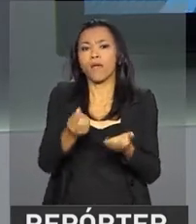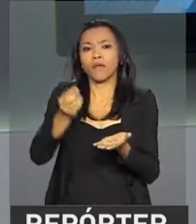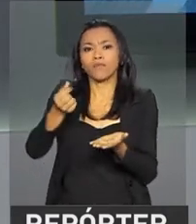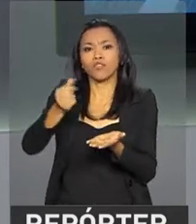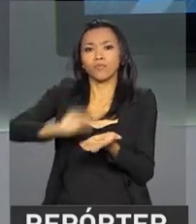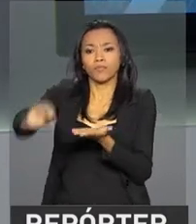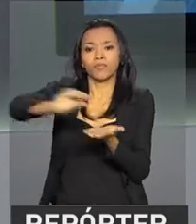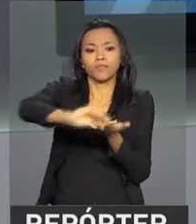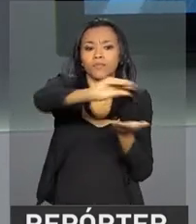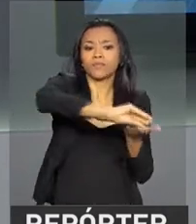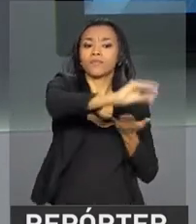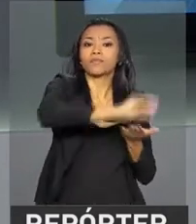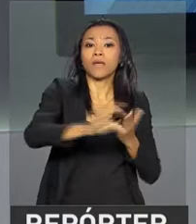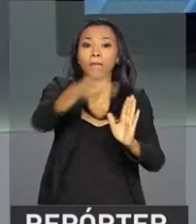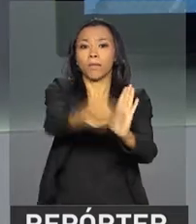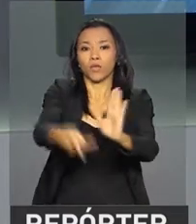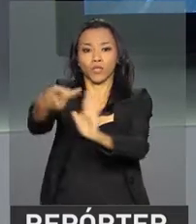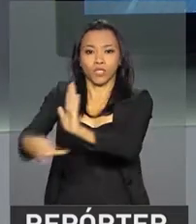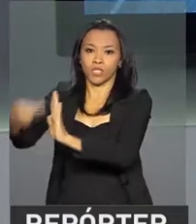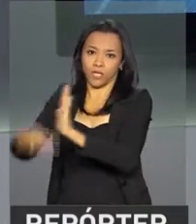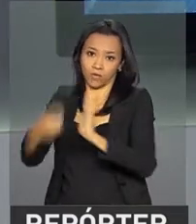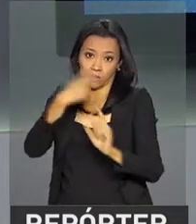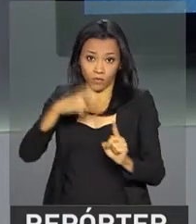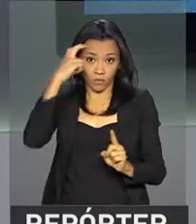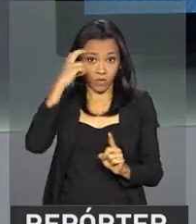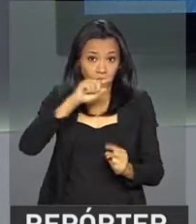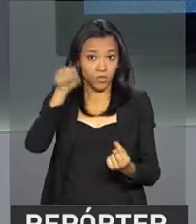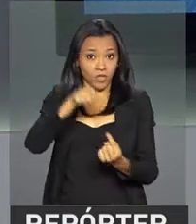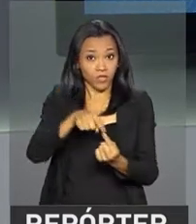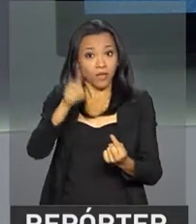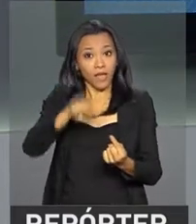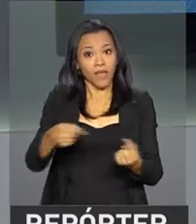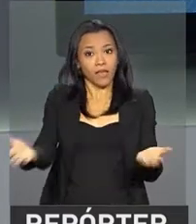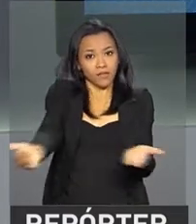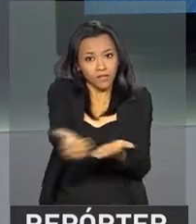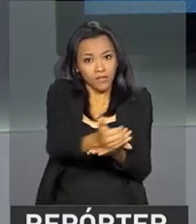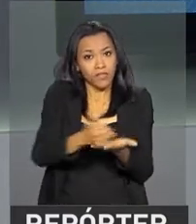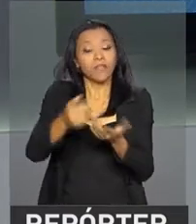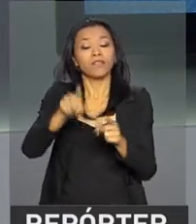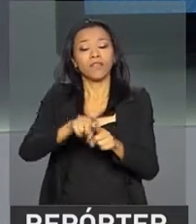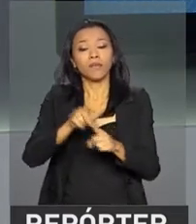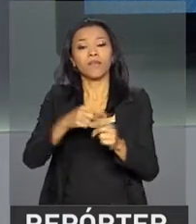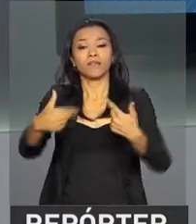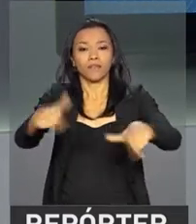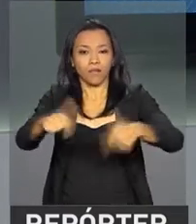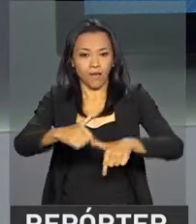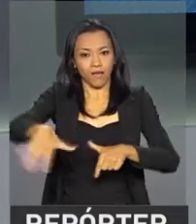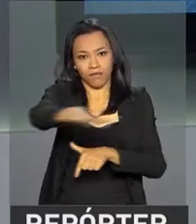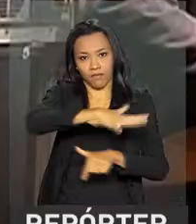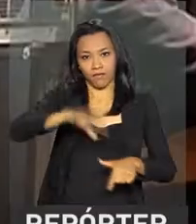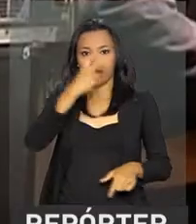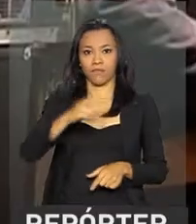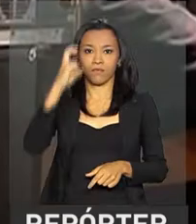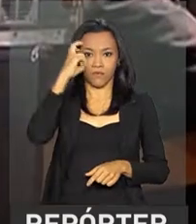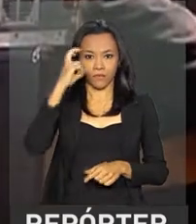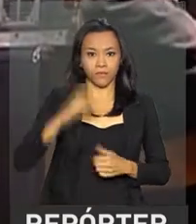culturais a idéia também é atrair mais investimentos gera renda e empregos na área da cultura